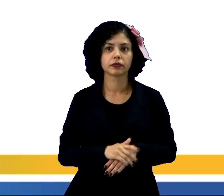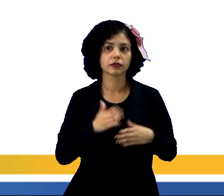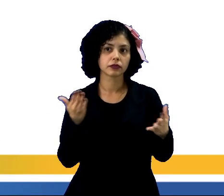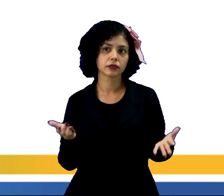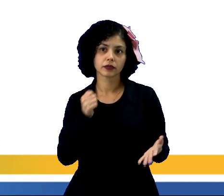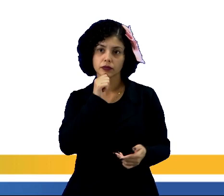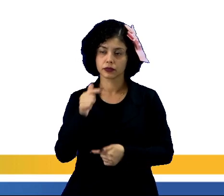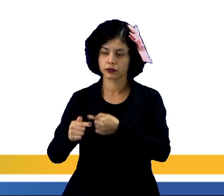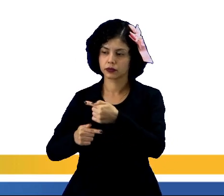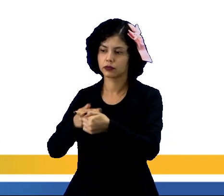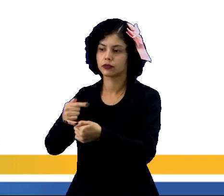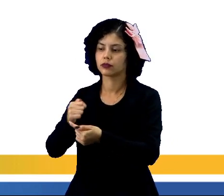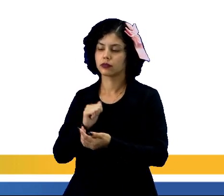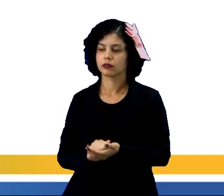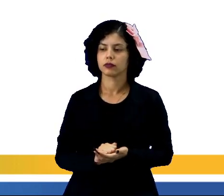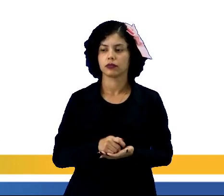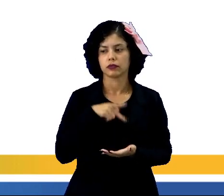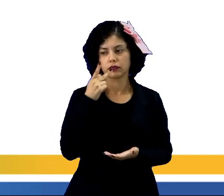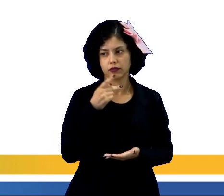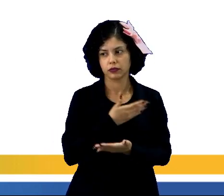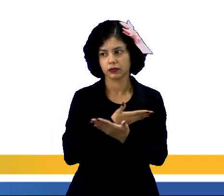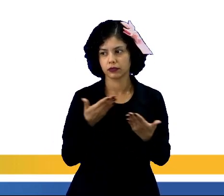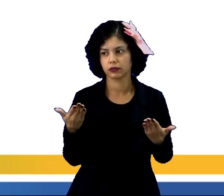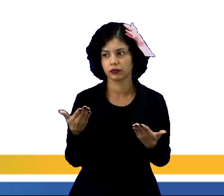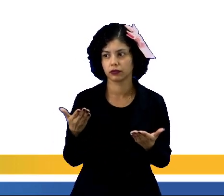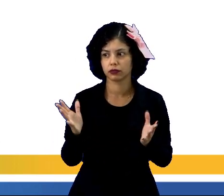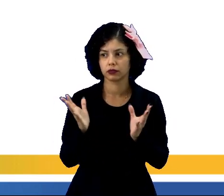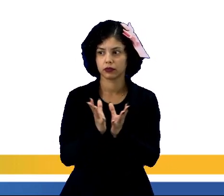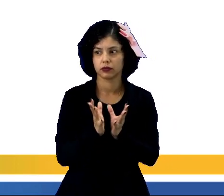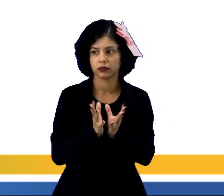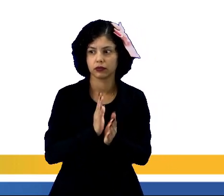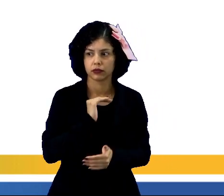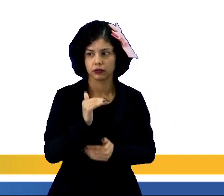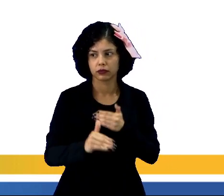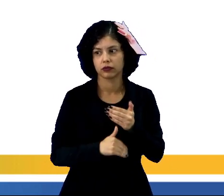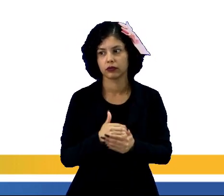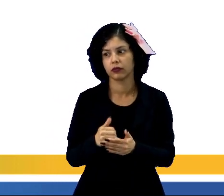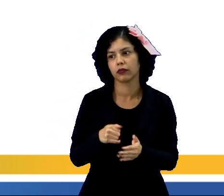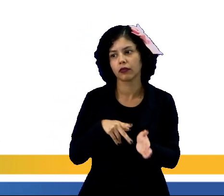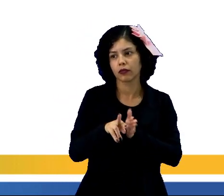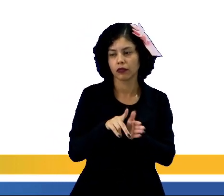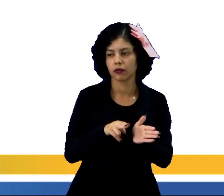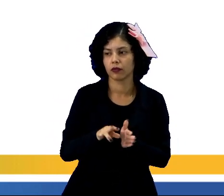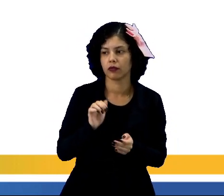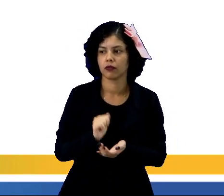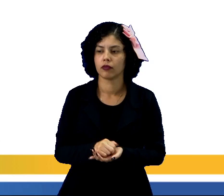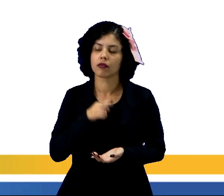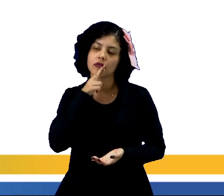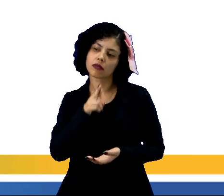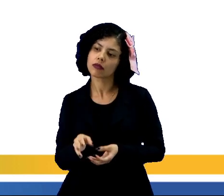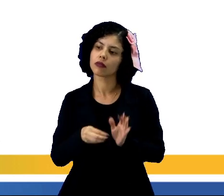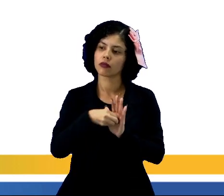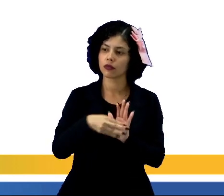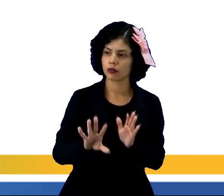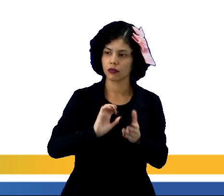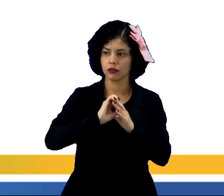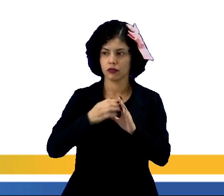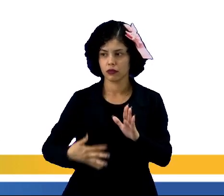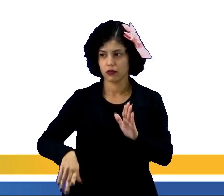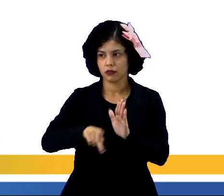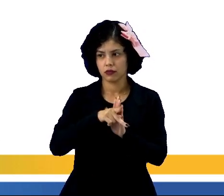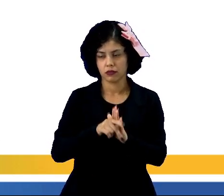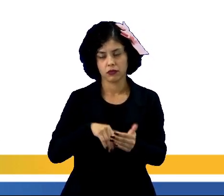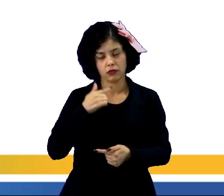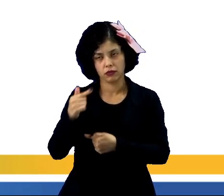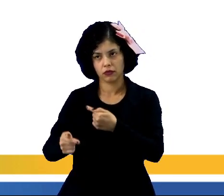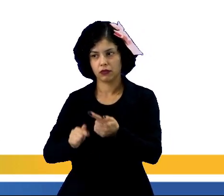E aí a hereditariedade, como eu já falei para vocês, é o conjunto de processos biológicos que resulta na transmissão de características